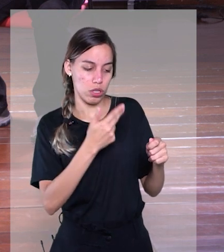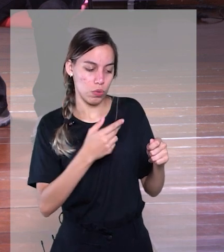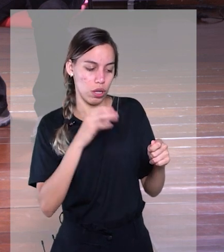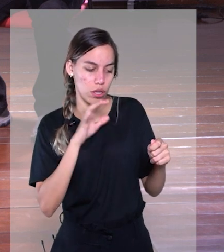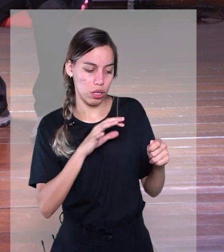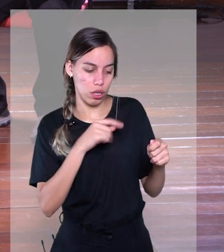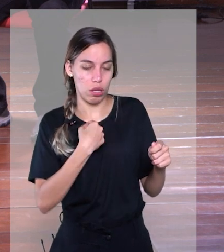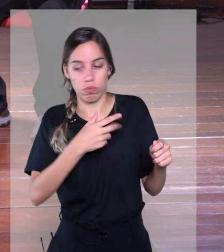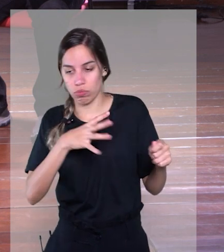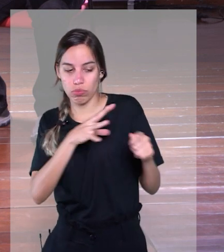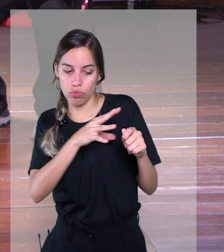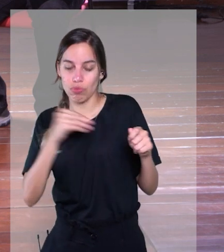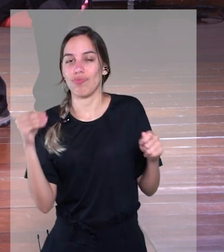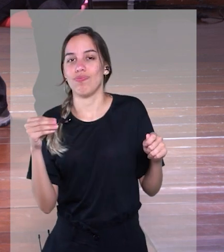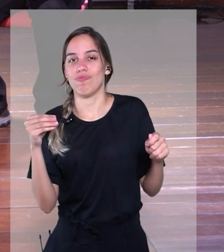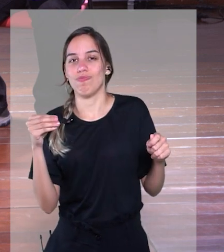fazia.